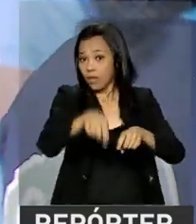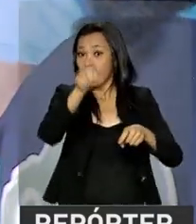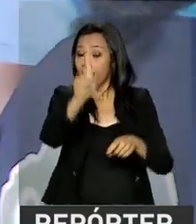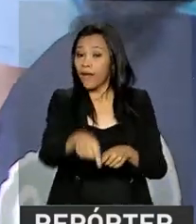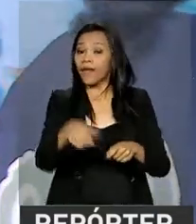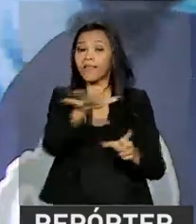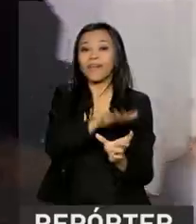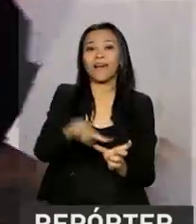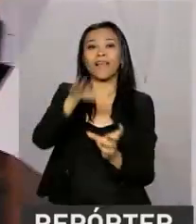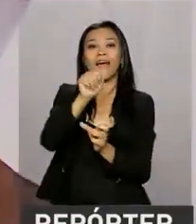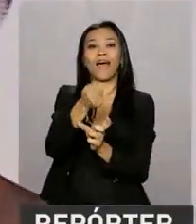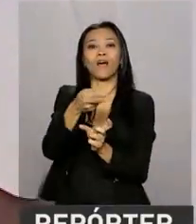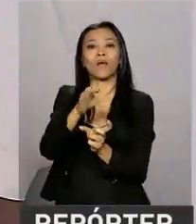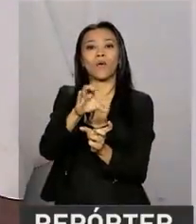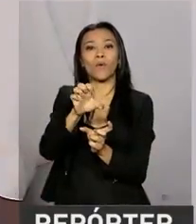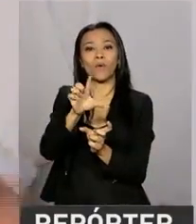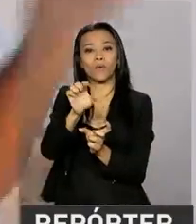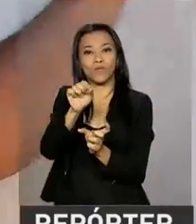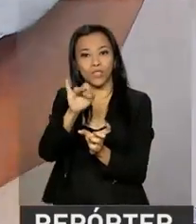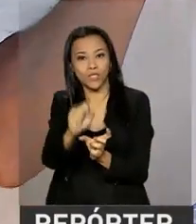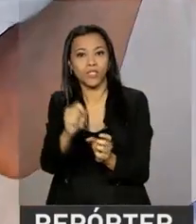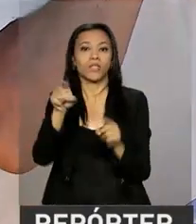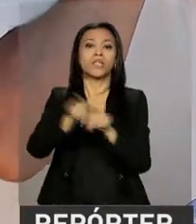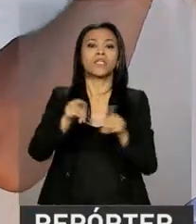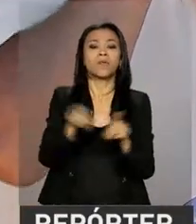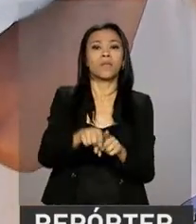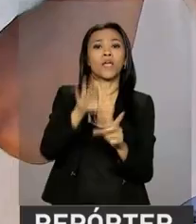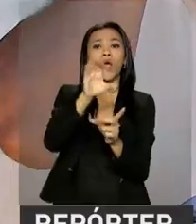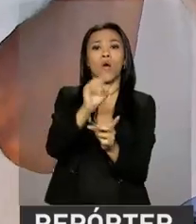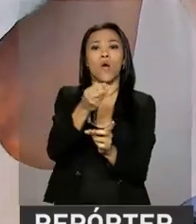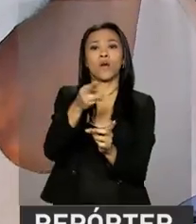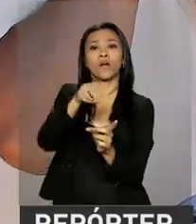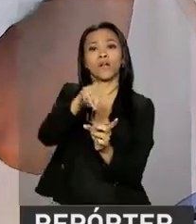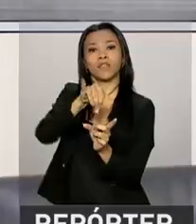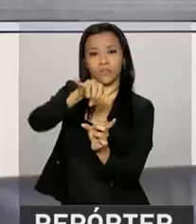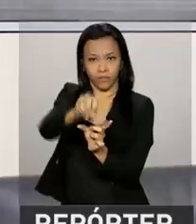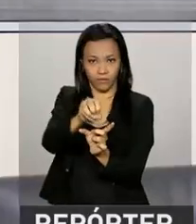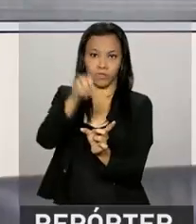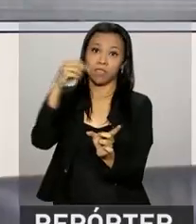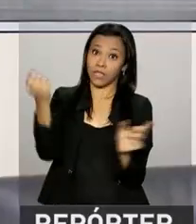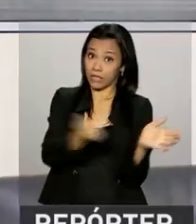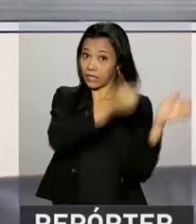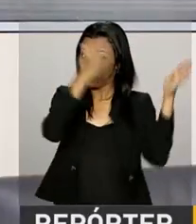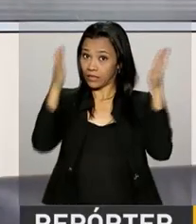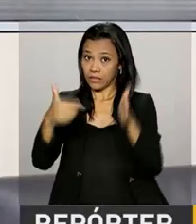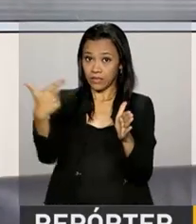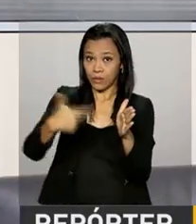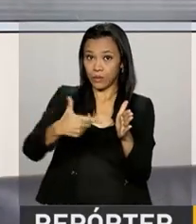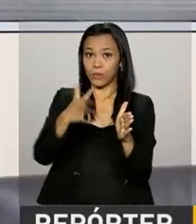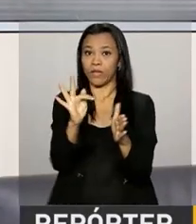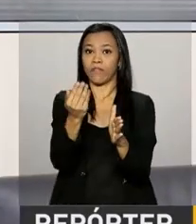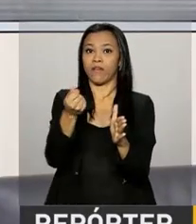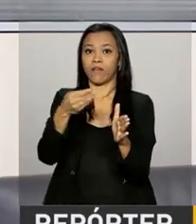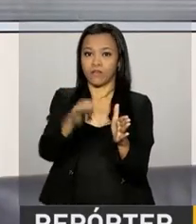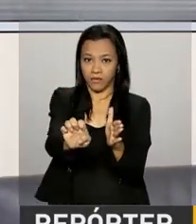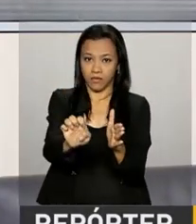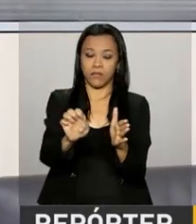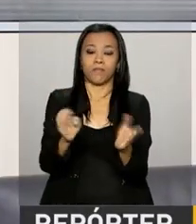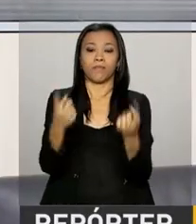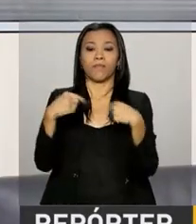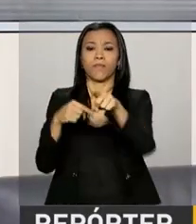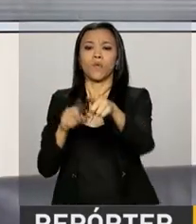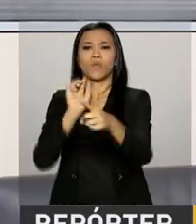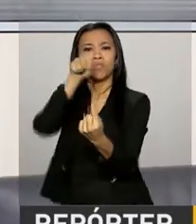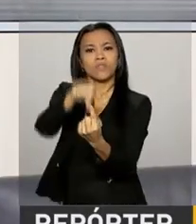Produção Orgânica, que começou em 2013 e já está na sua segunda fase. Levar o conhecimento,